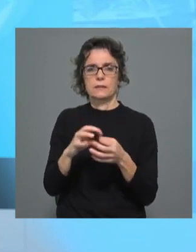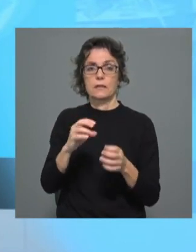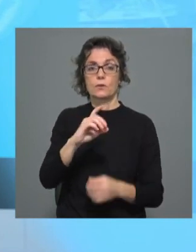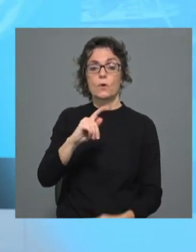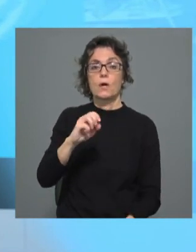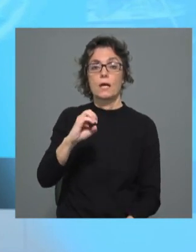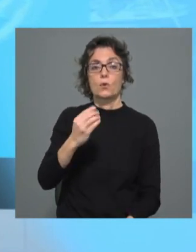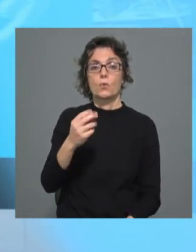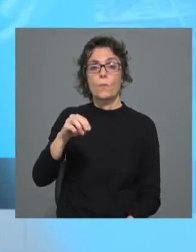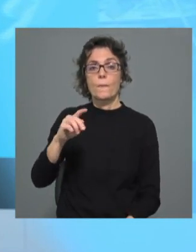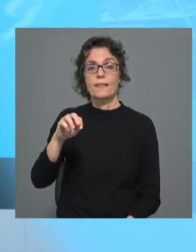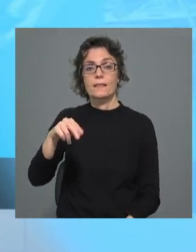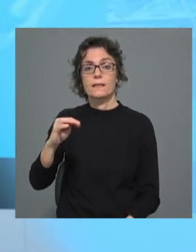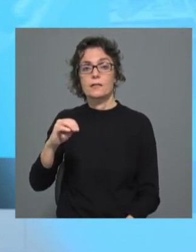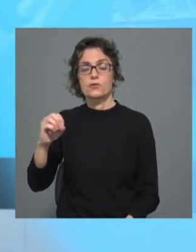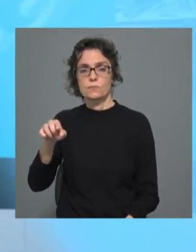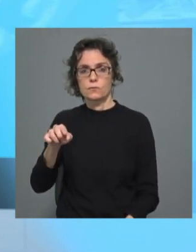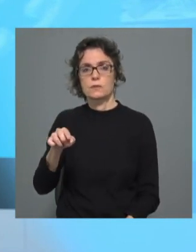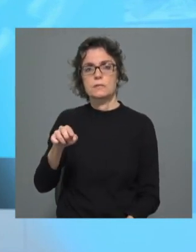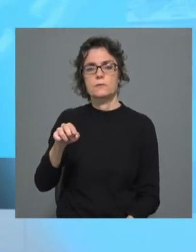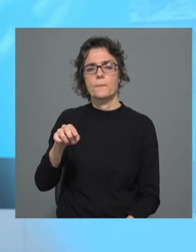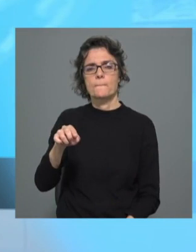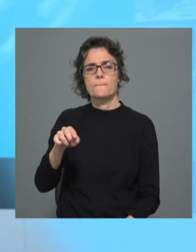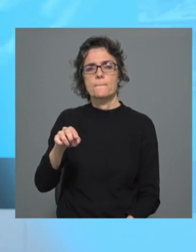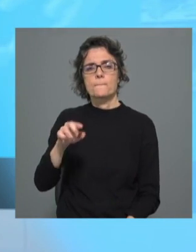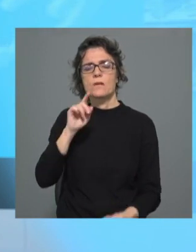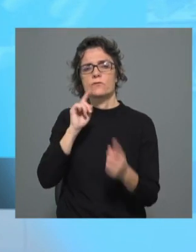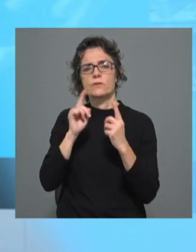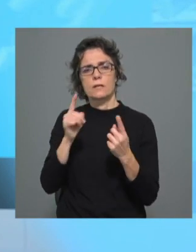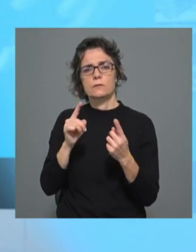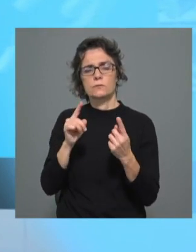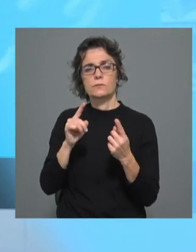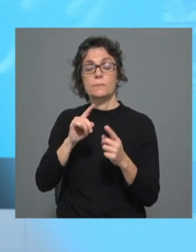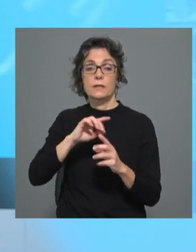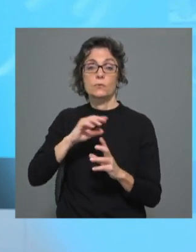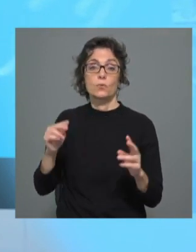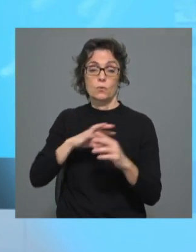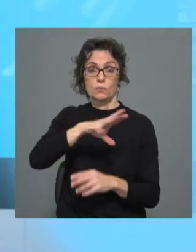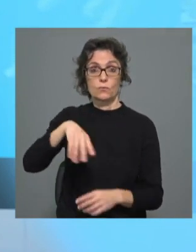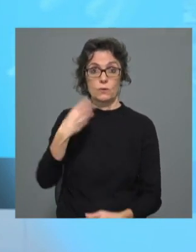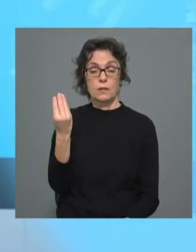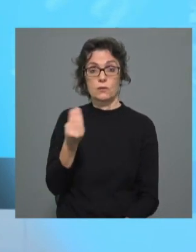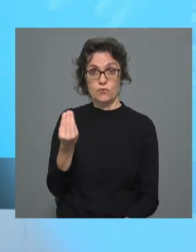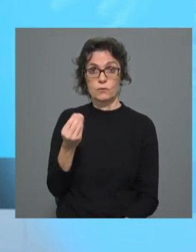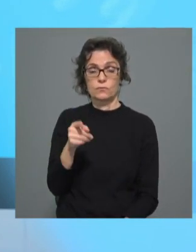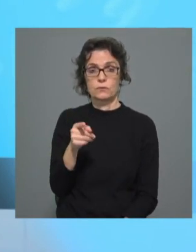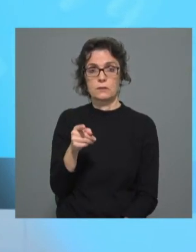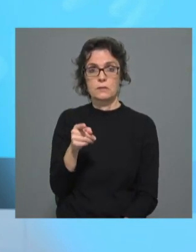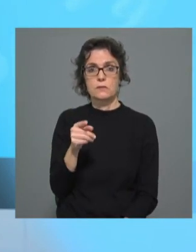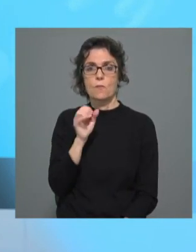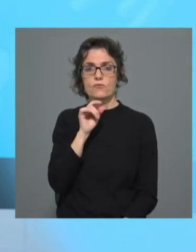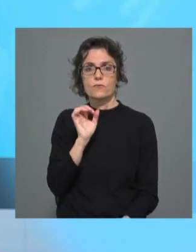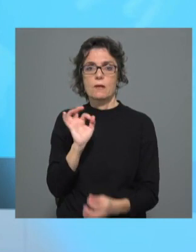tema do diálogo ecuménico interreligioso na Jornada Mundial da Juventude, onde dá o seu contributo também